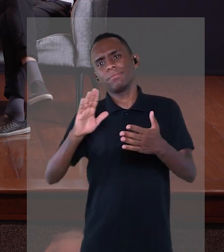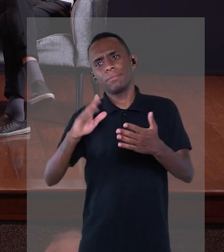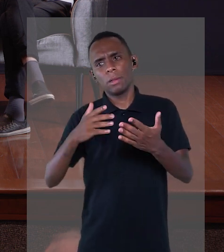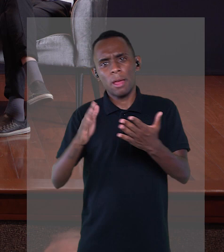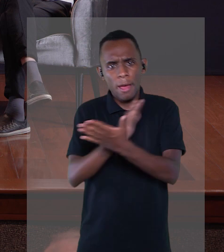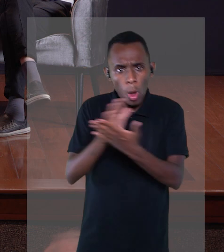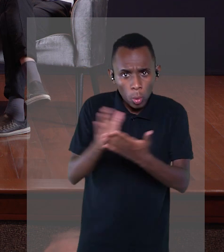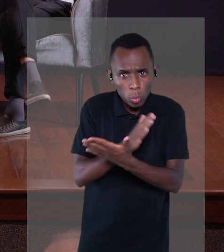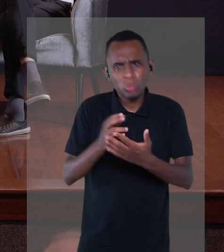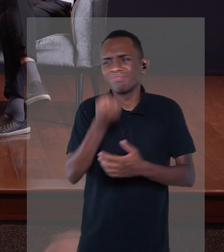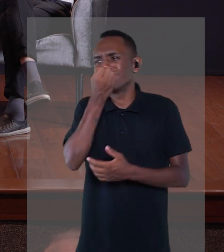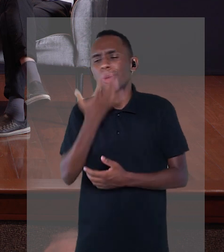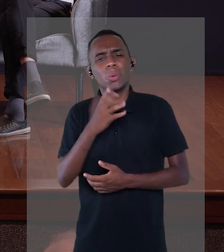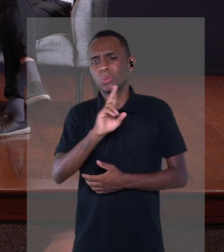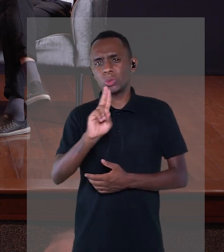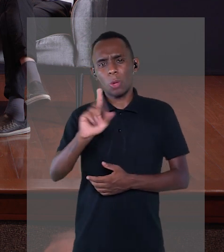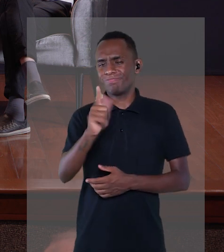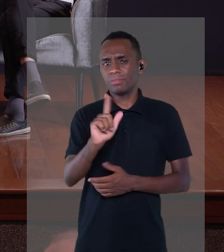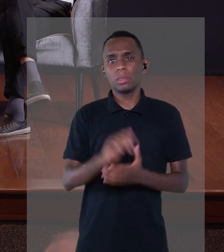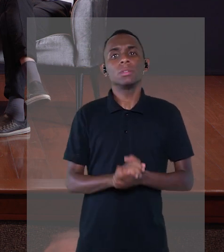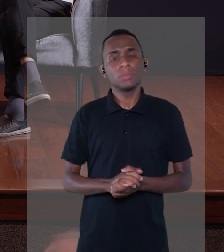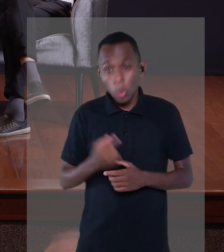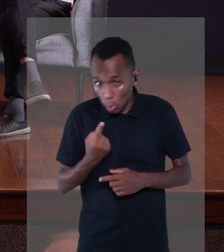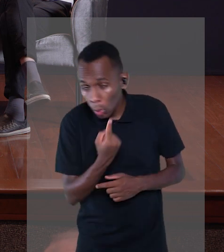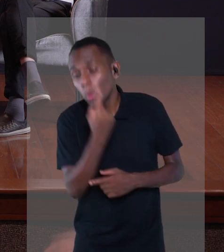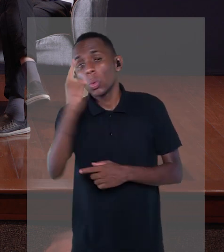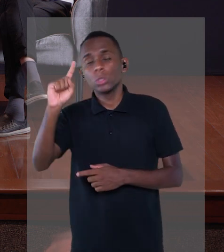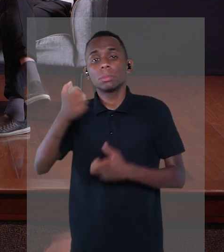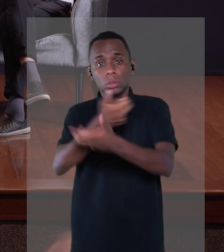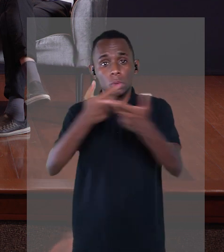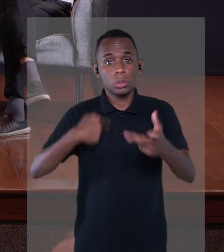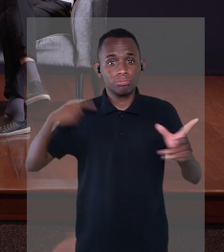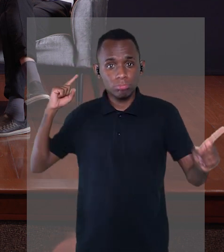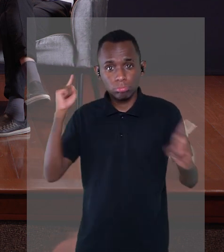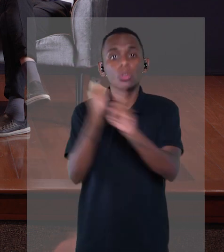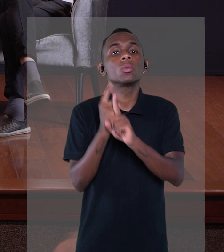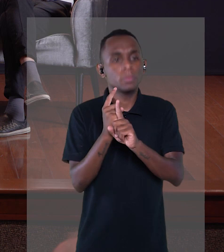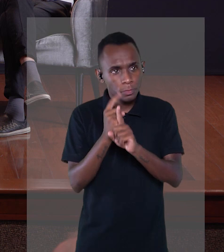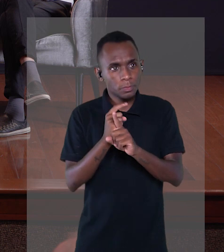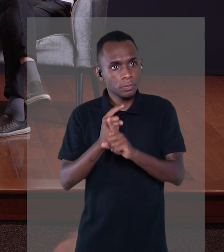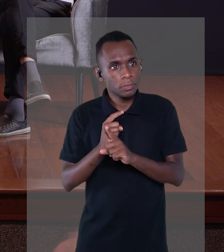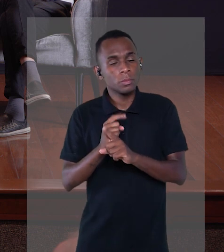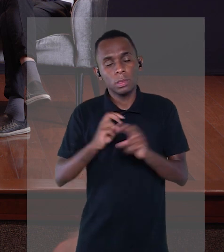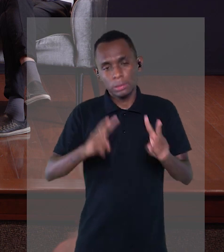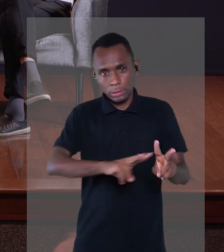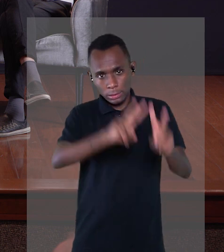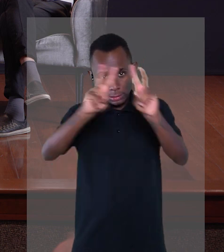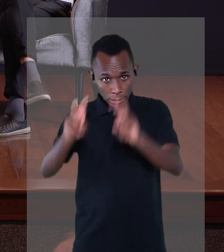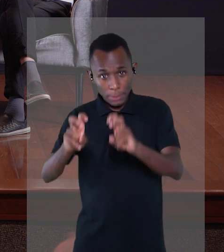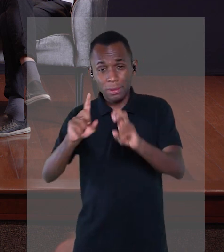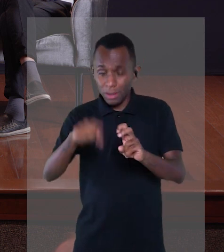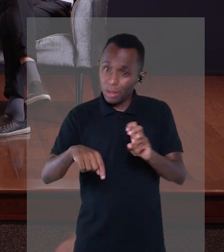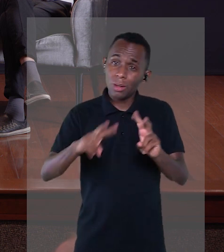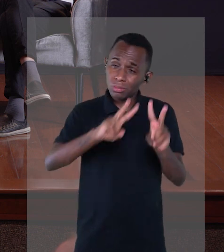provisórios que não eram bons. E foi uma das últimas coisas que eu encontrei, foi esse título, que